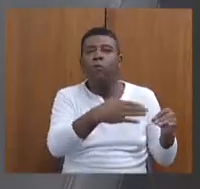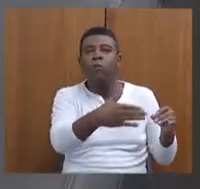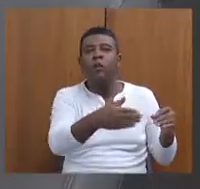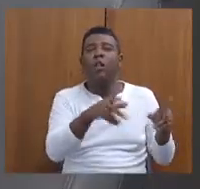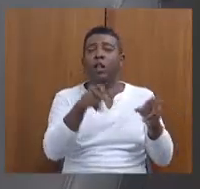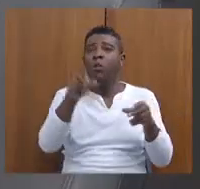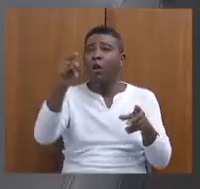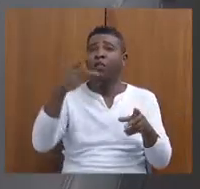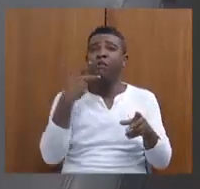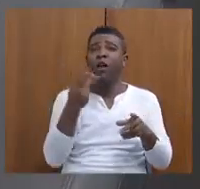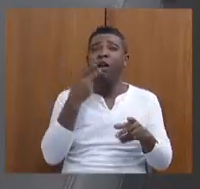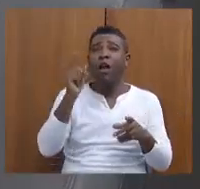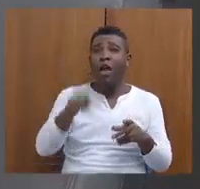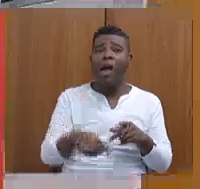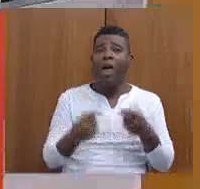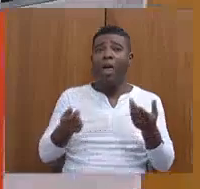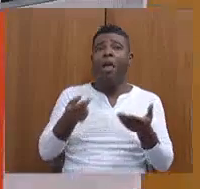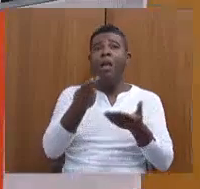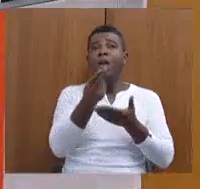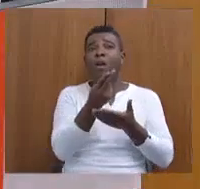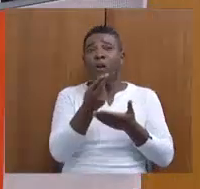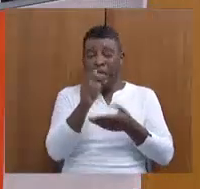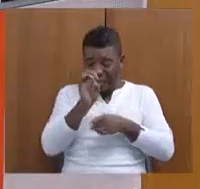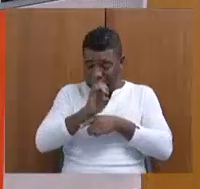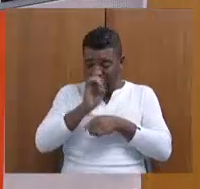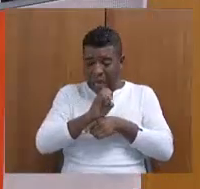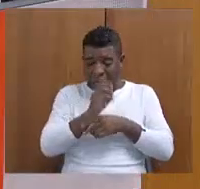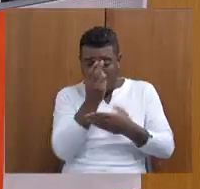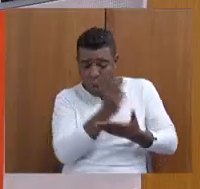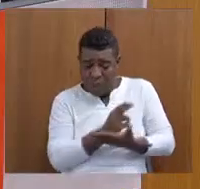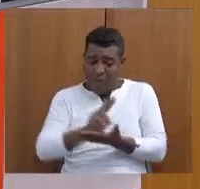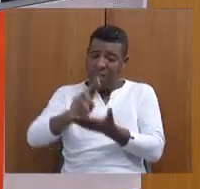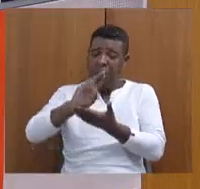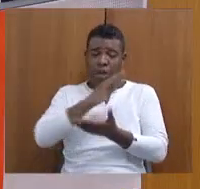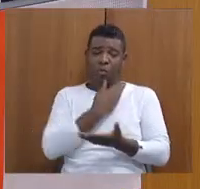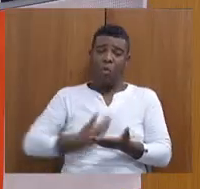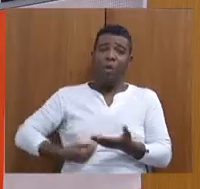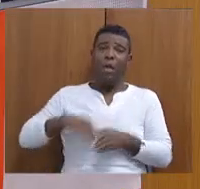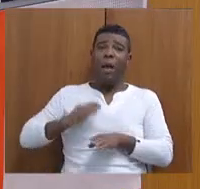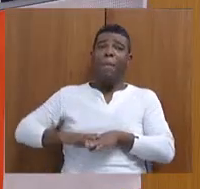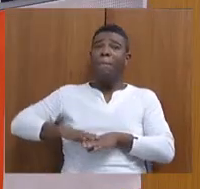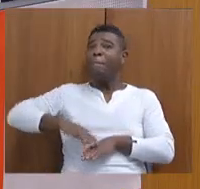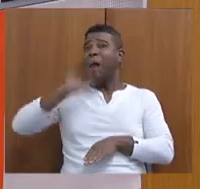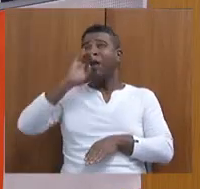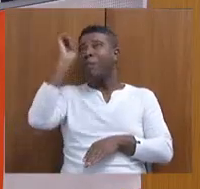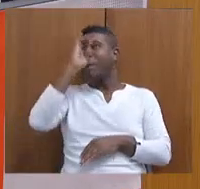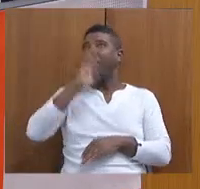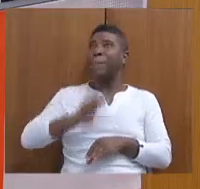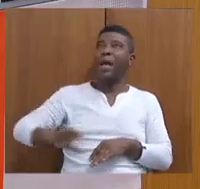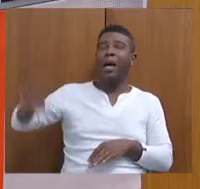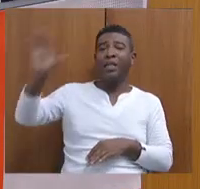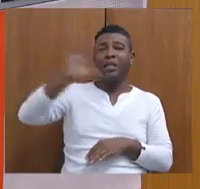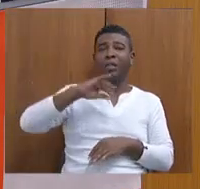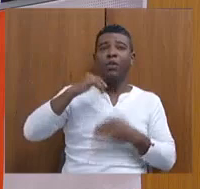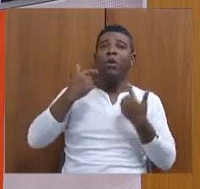bem falou é o estado com mais universidades públicas do país federais estaduais e não trazer o biotectar em momento nenhum